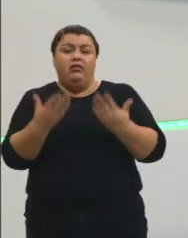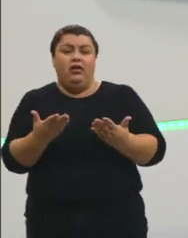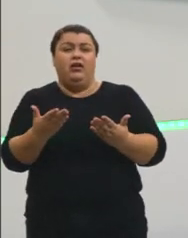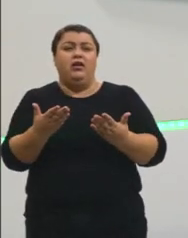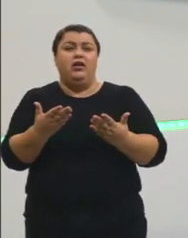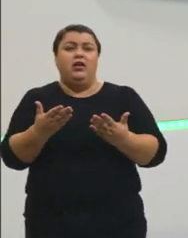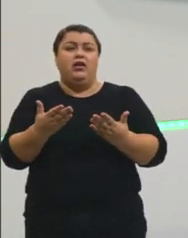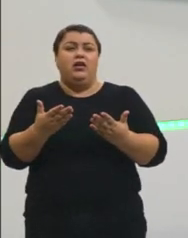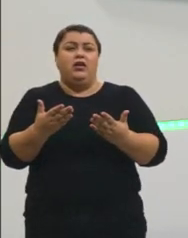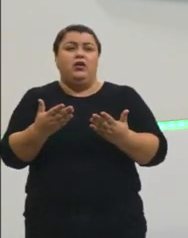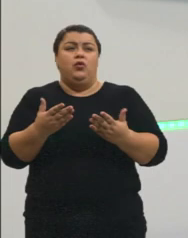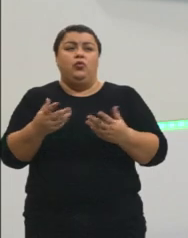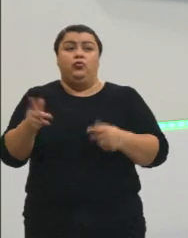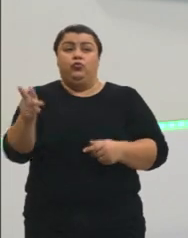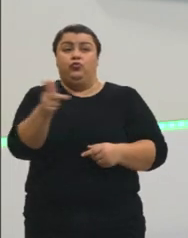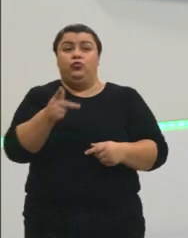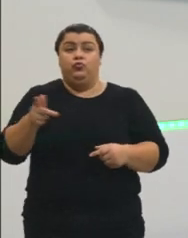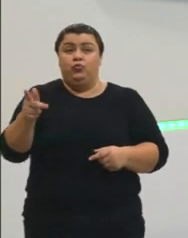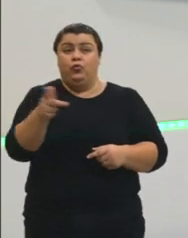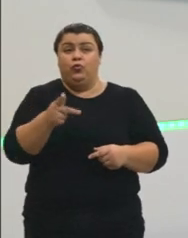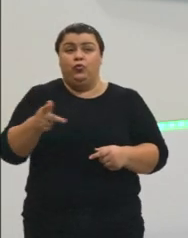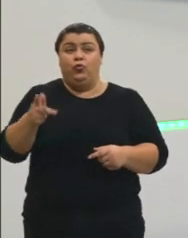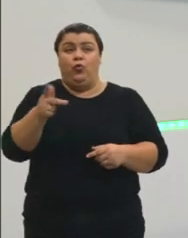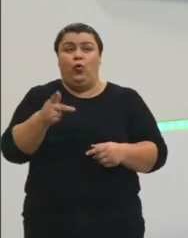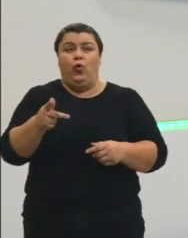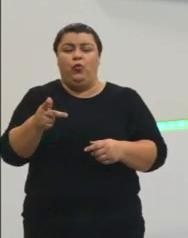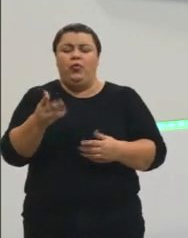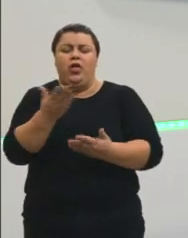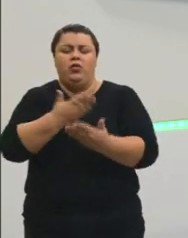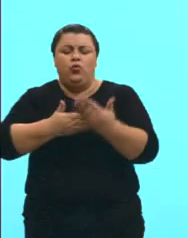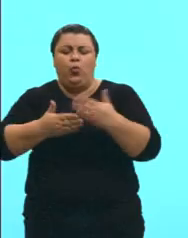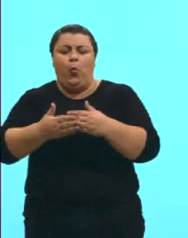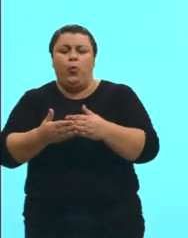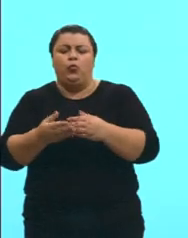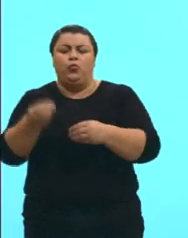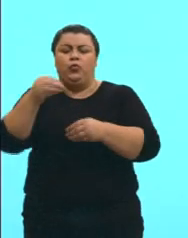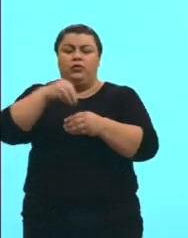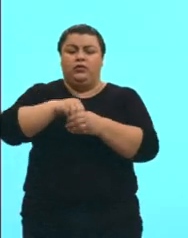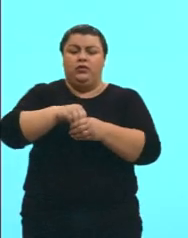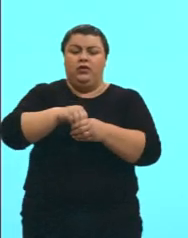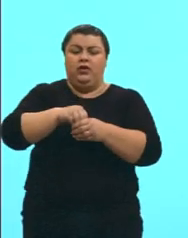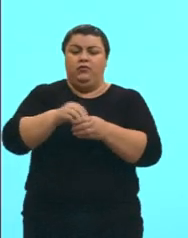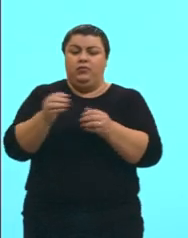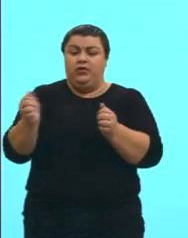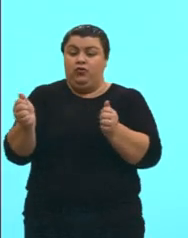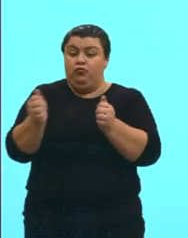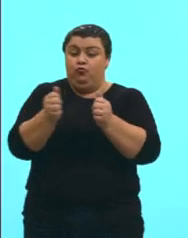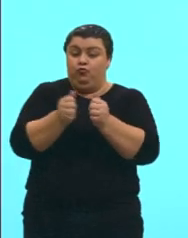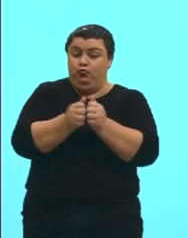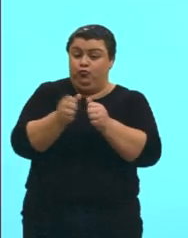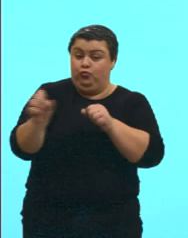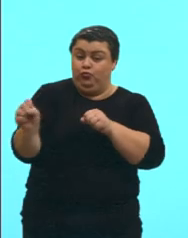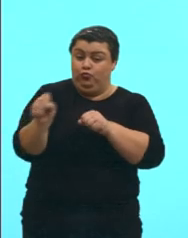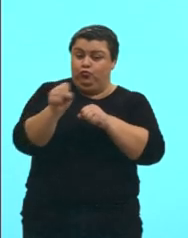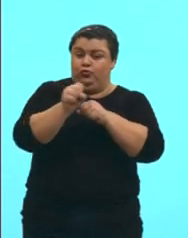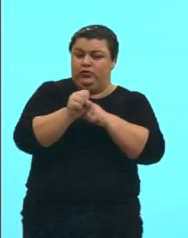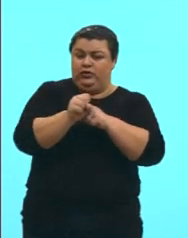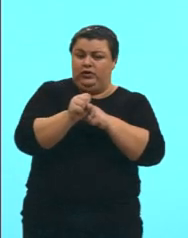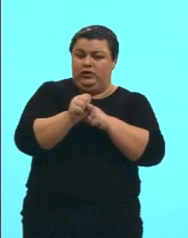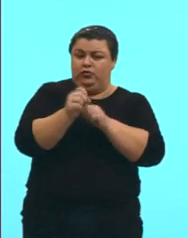os pronomes mas ser tudo aquilo que serve ou para acompanhar um substantivo né